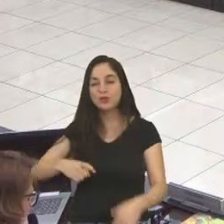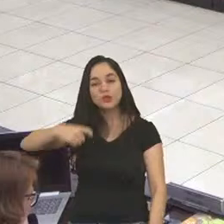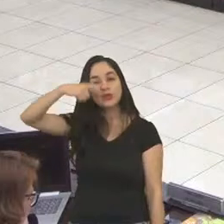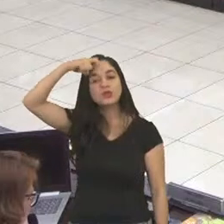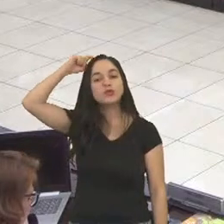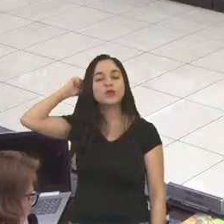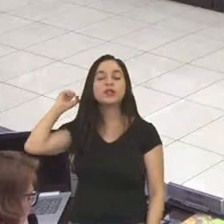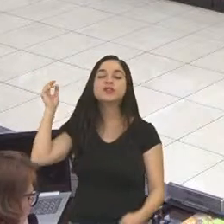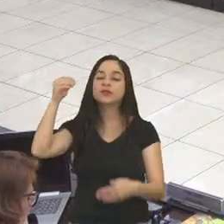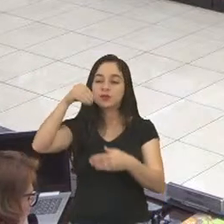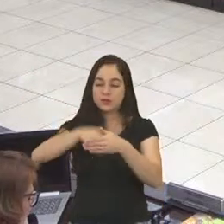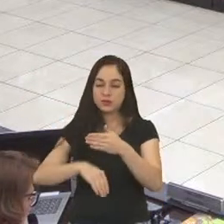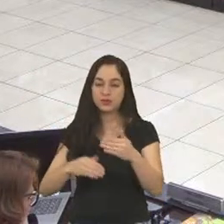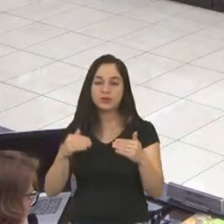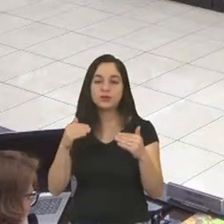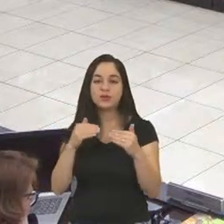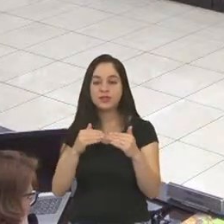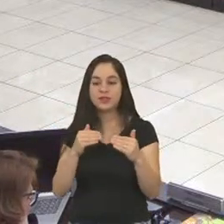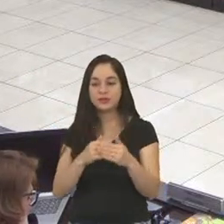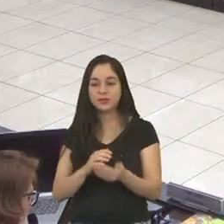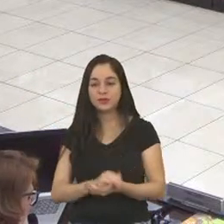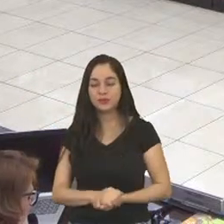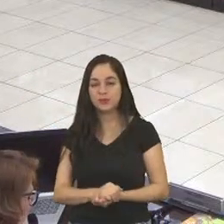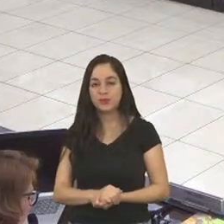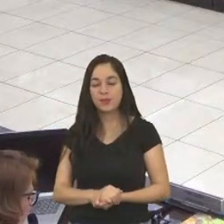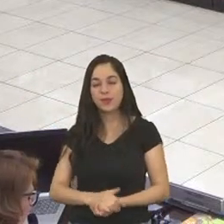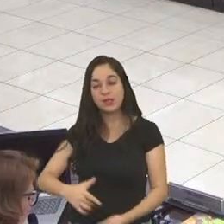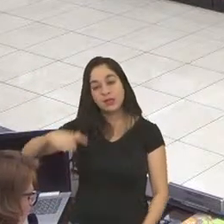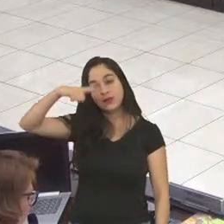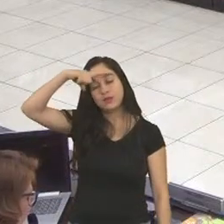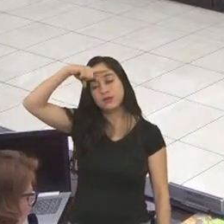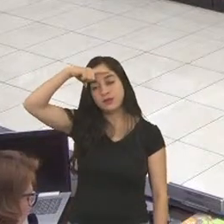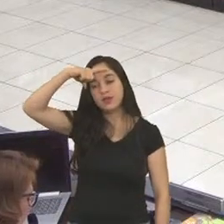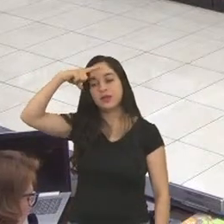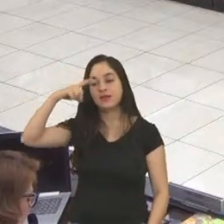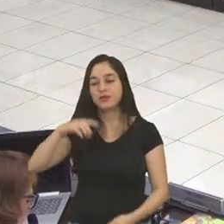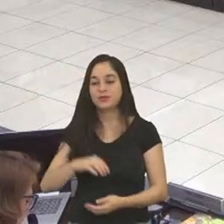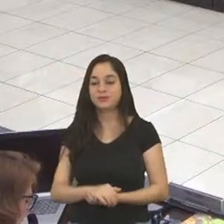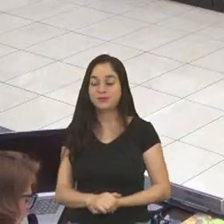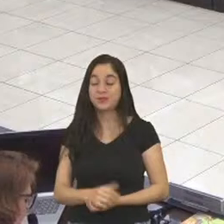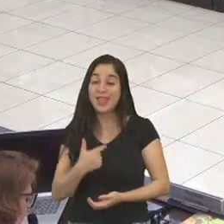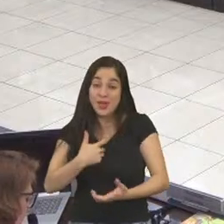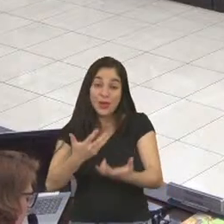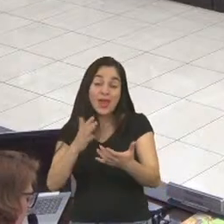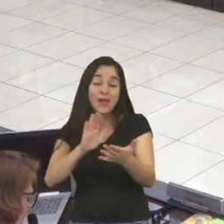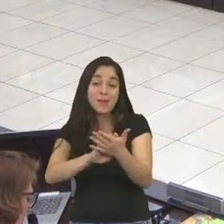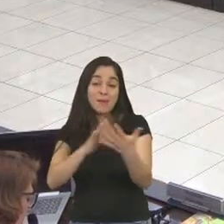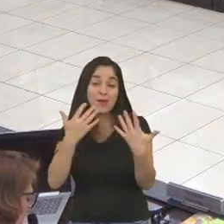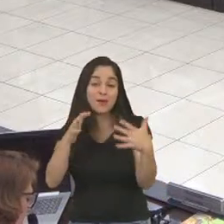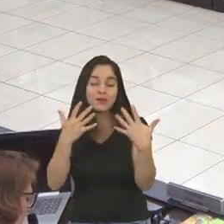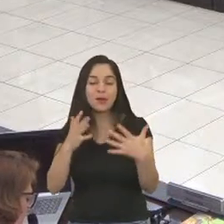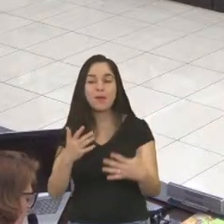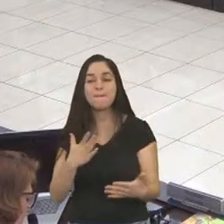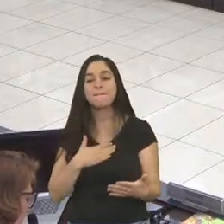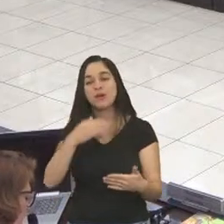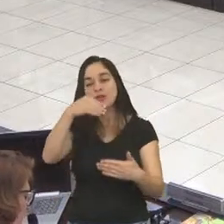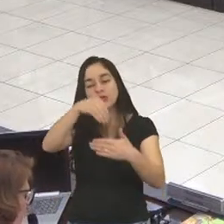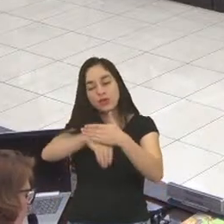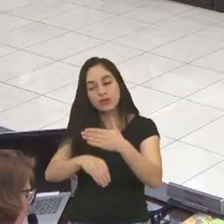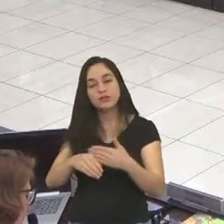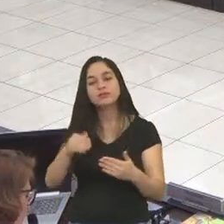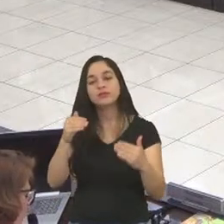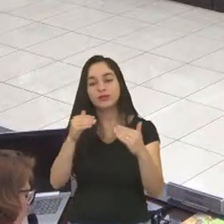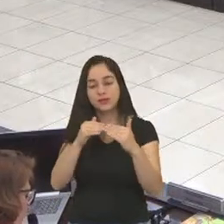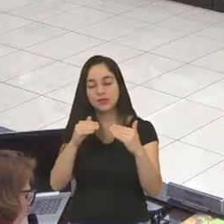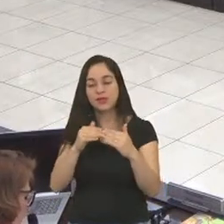Almeida? Favorável. Como vota o vereador Luiz Flávio Flavinho? Quero parabenizar o vereador Paulinho, meu voto é favorável.